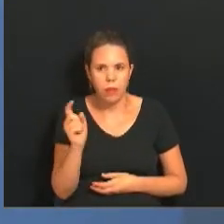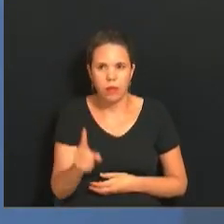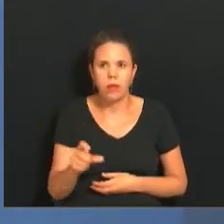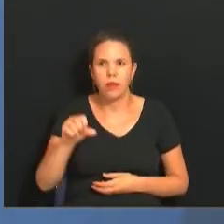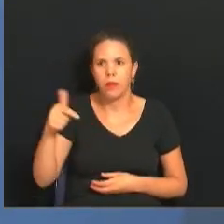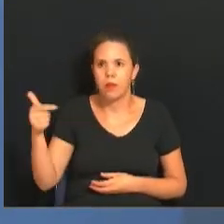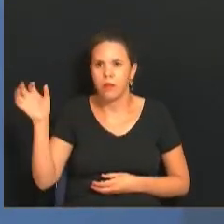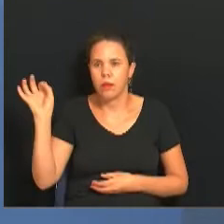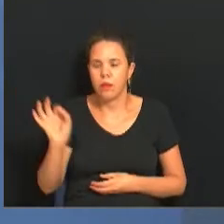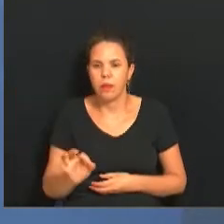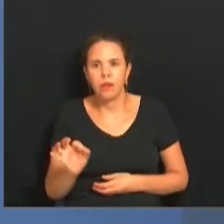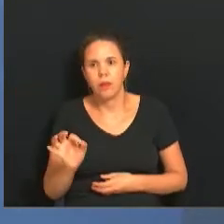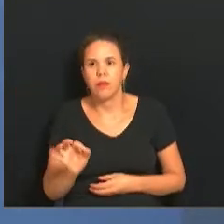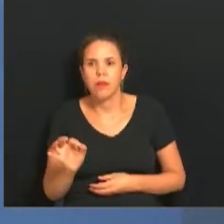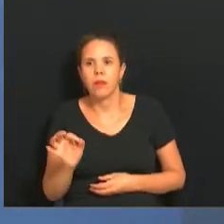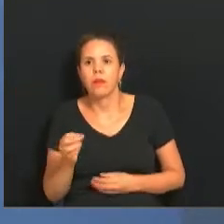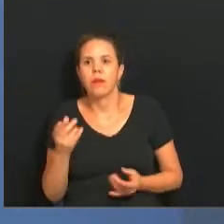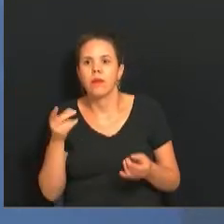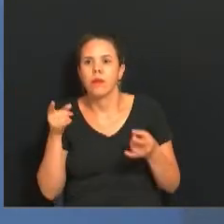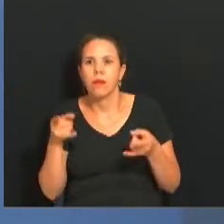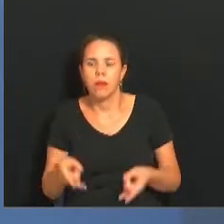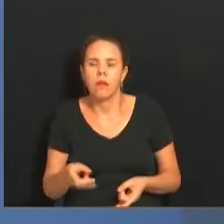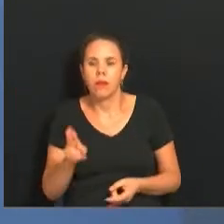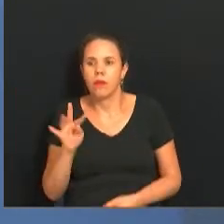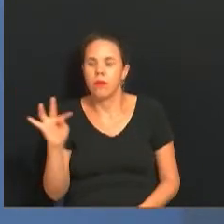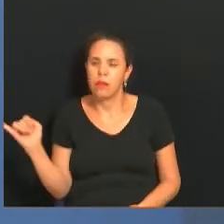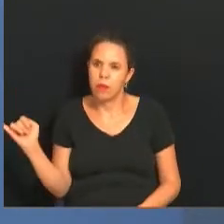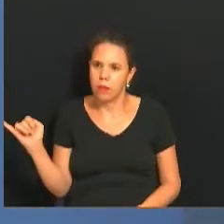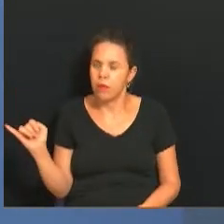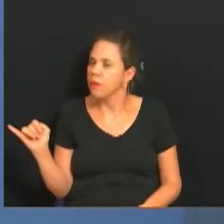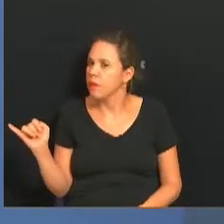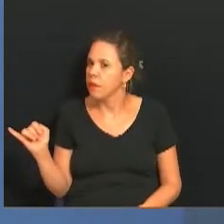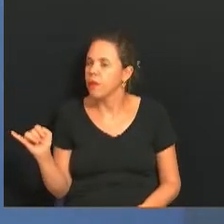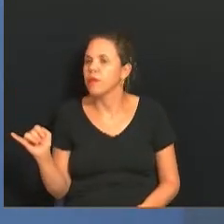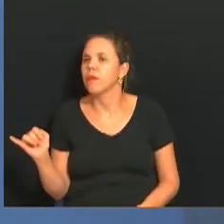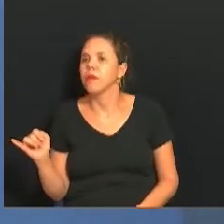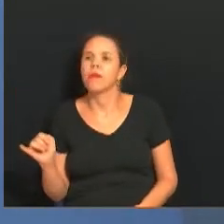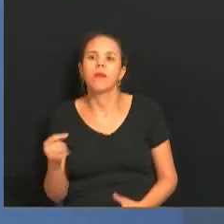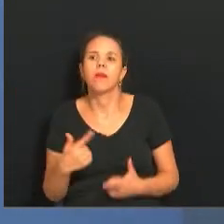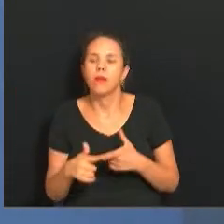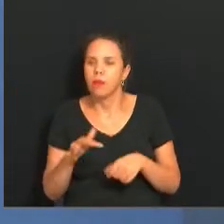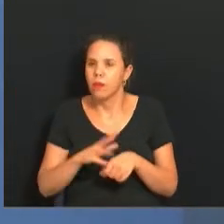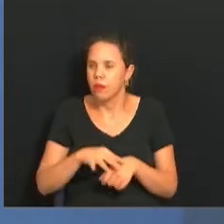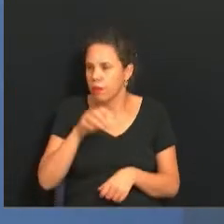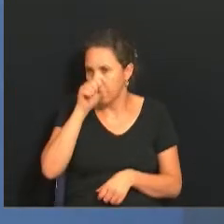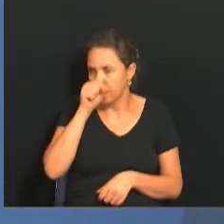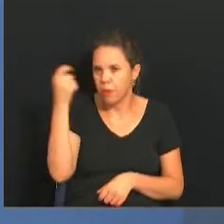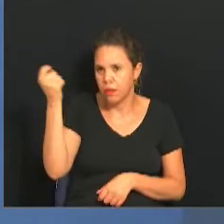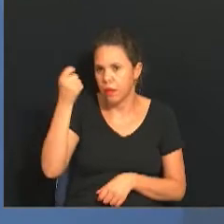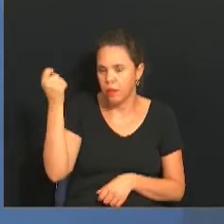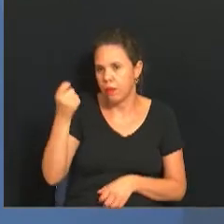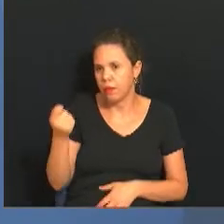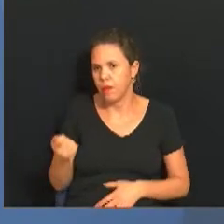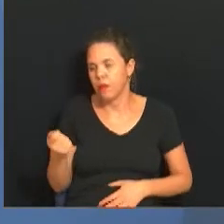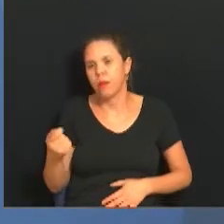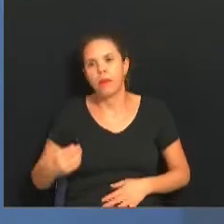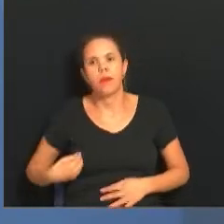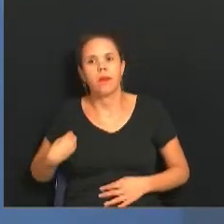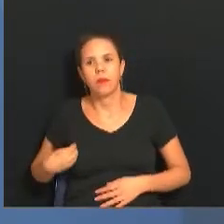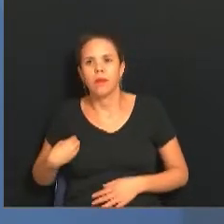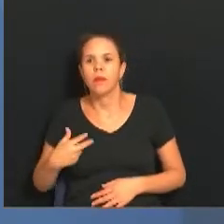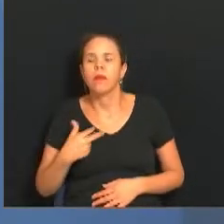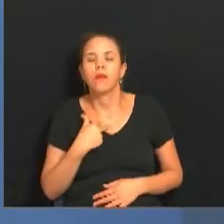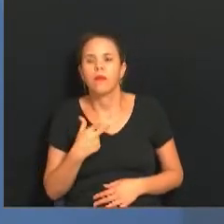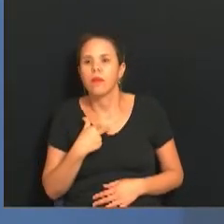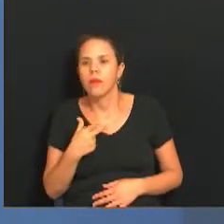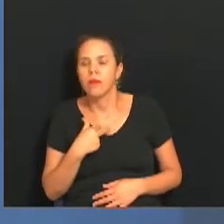66,92% dos leitos de UTI destinados a síndromes respiratórias agudas graves estão ocupados.